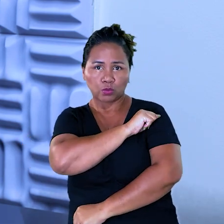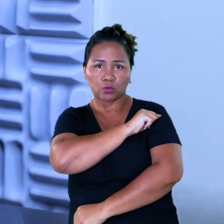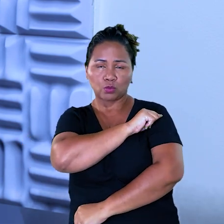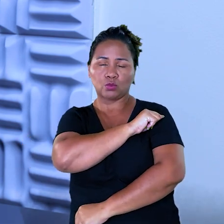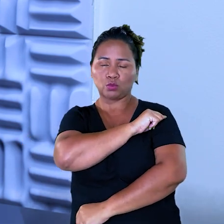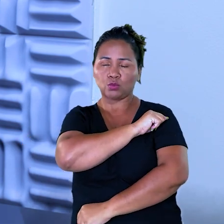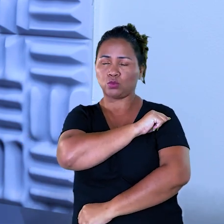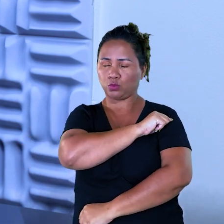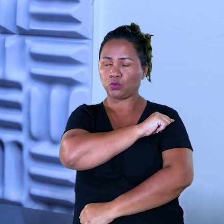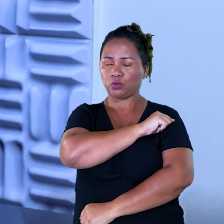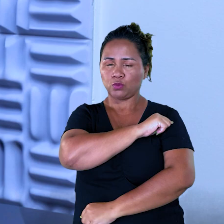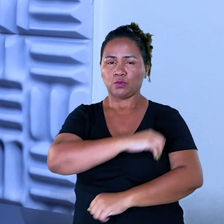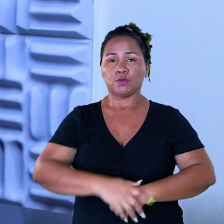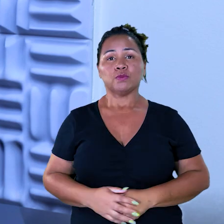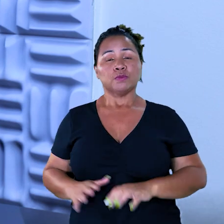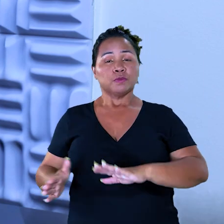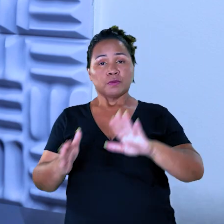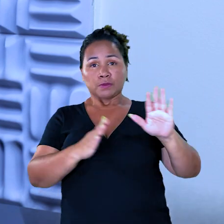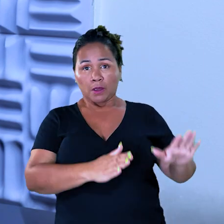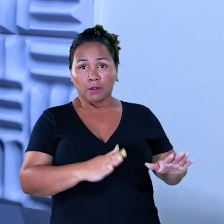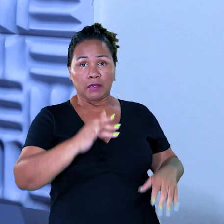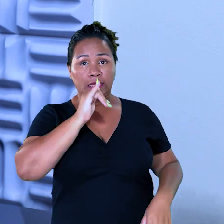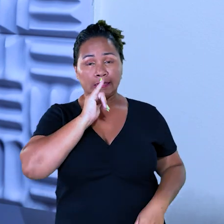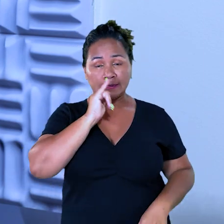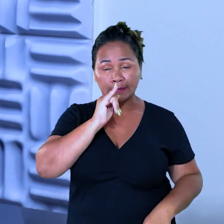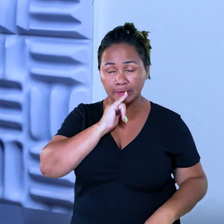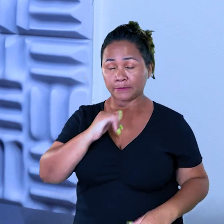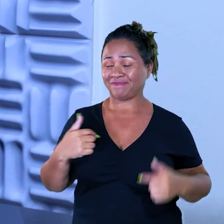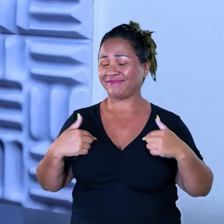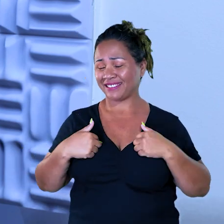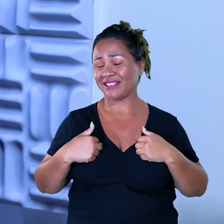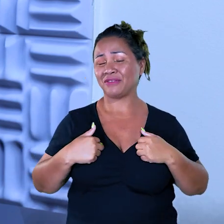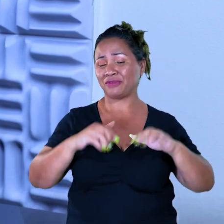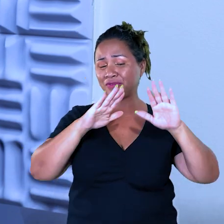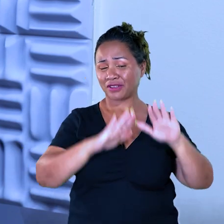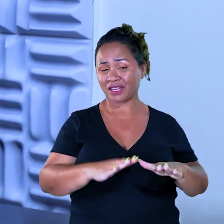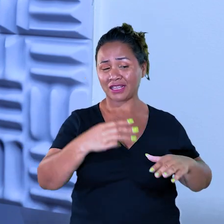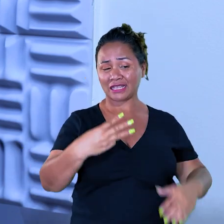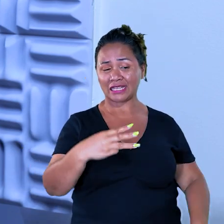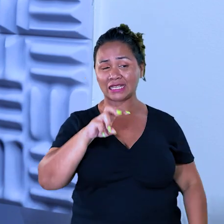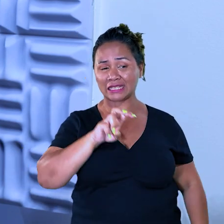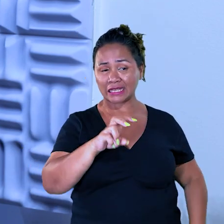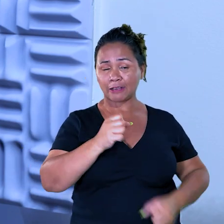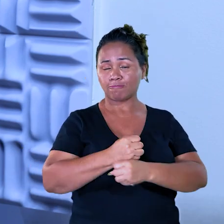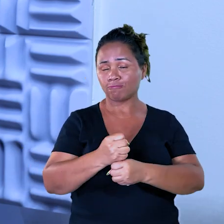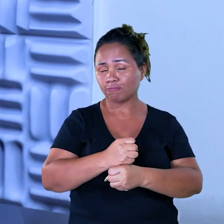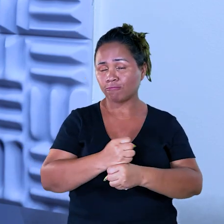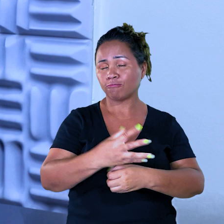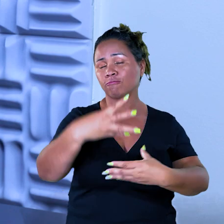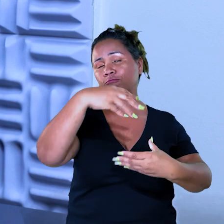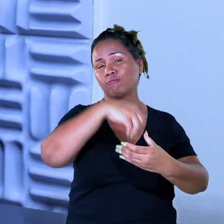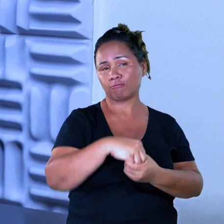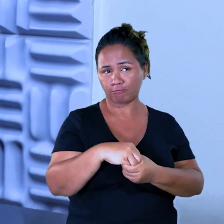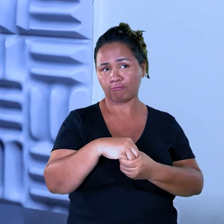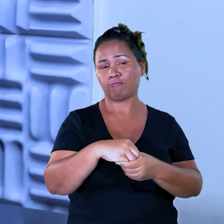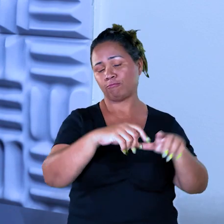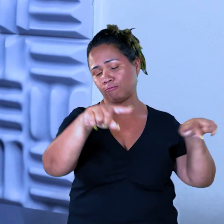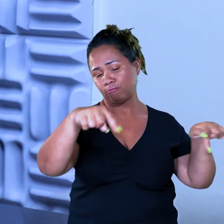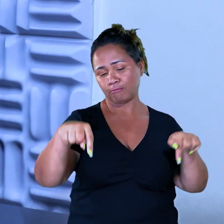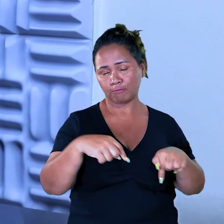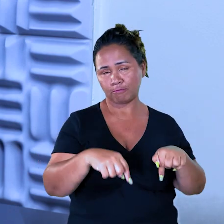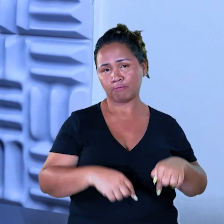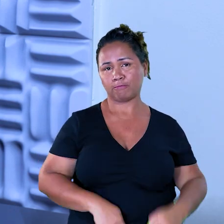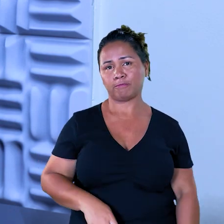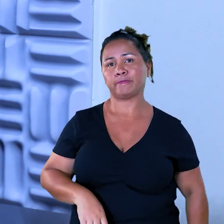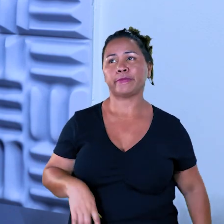aula, não consigo mais. Mas vivi muitos anos assim também. E eu ouvia muito. Seu aluno já preparou?